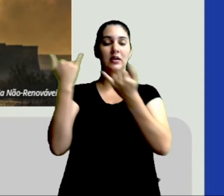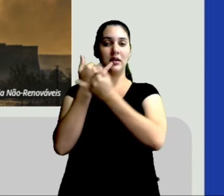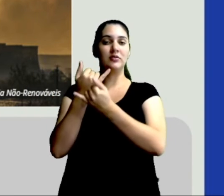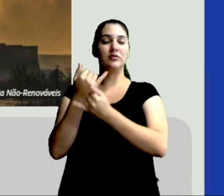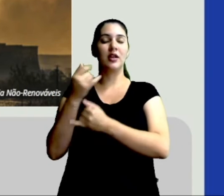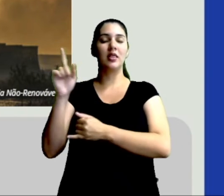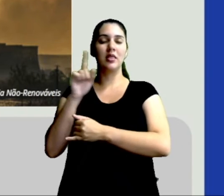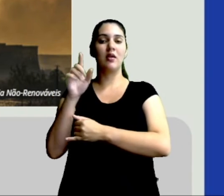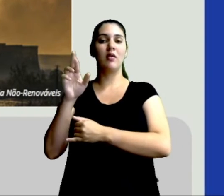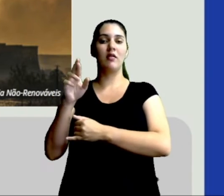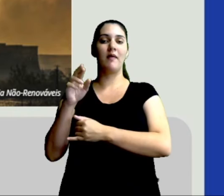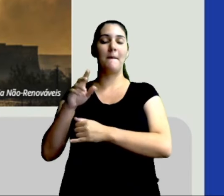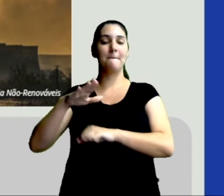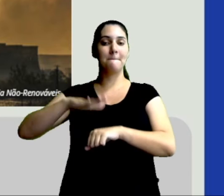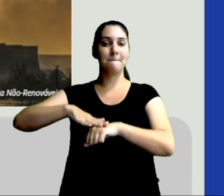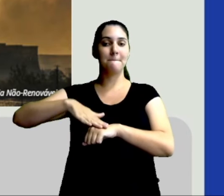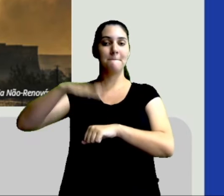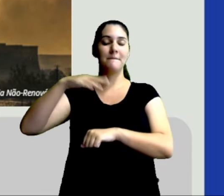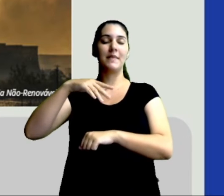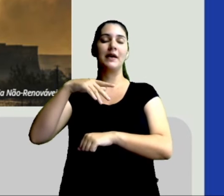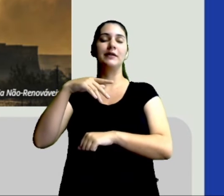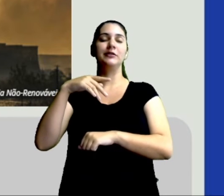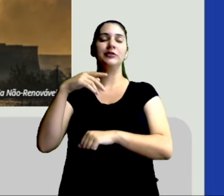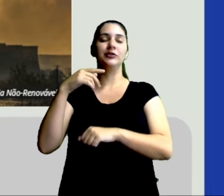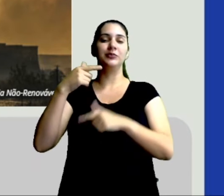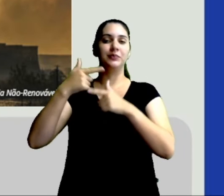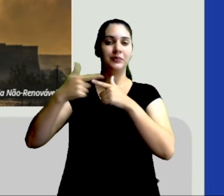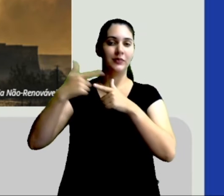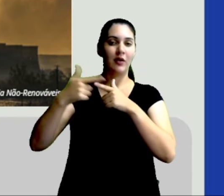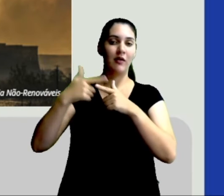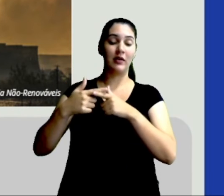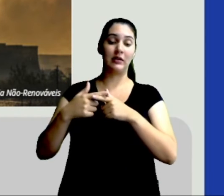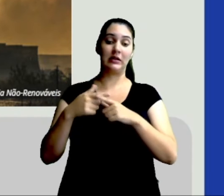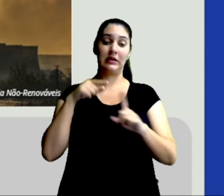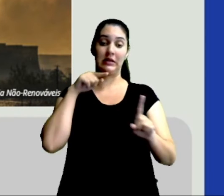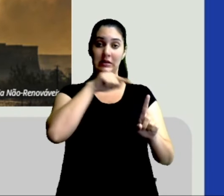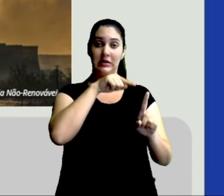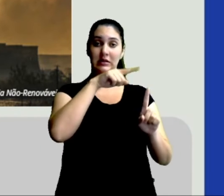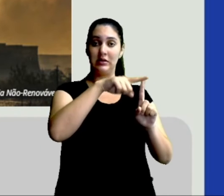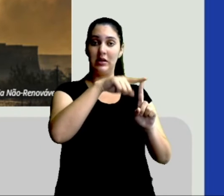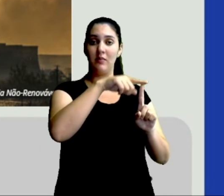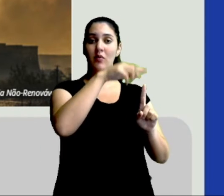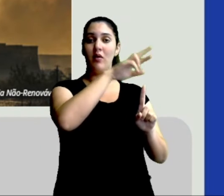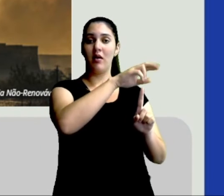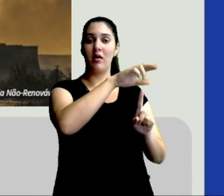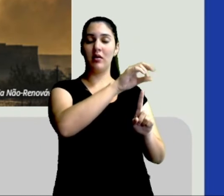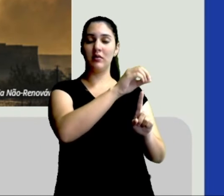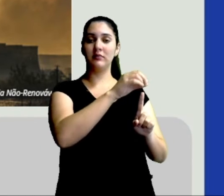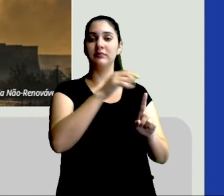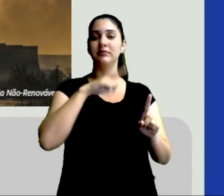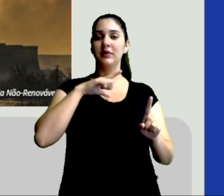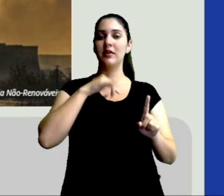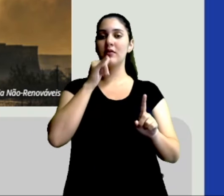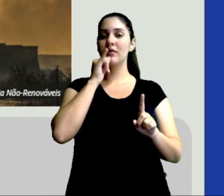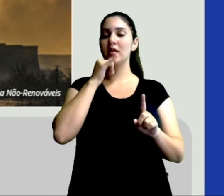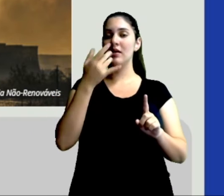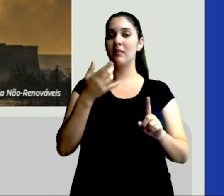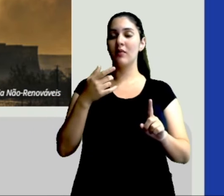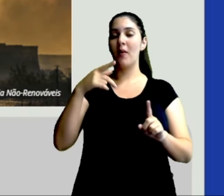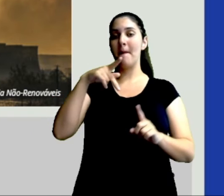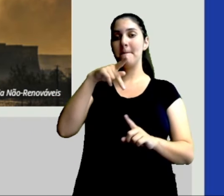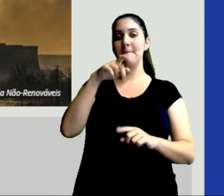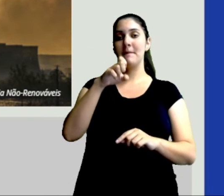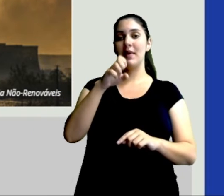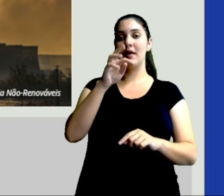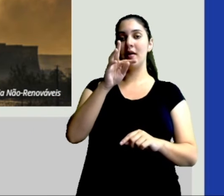mais poluente do que as energias de fontes renováveis, né? E aí a gente cita o exemplo do